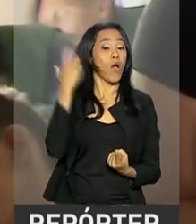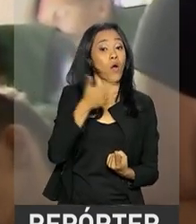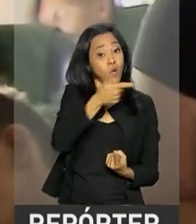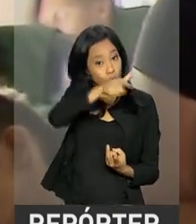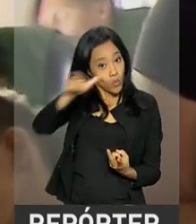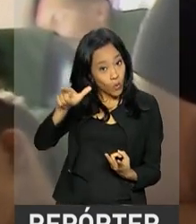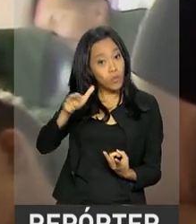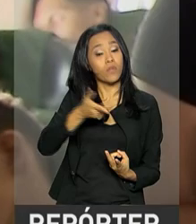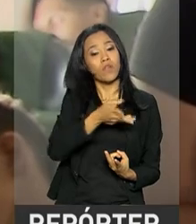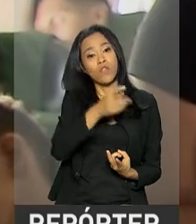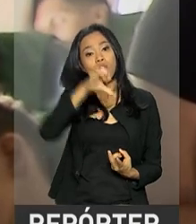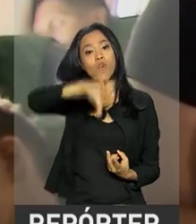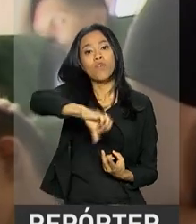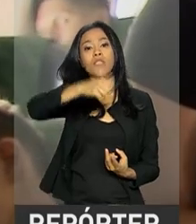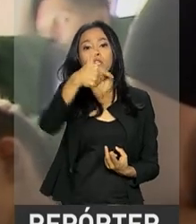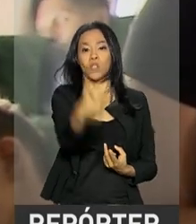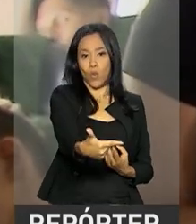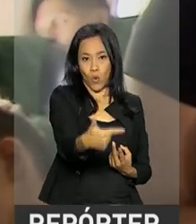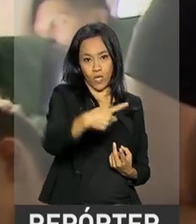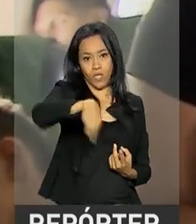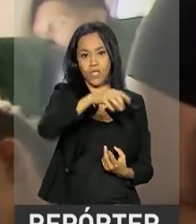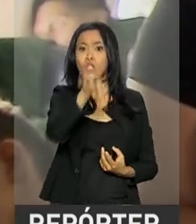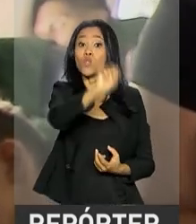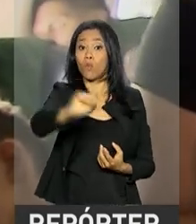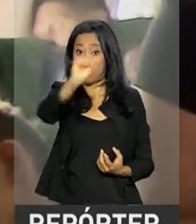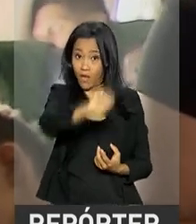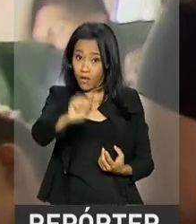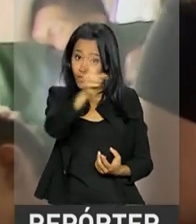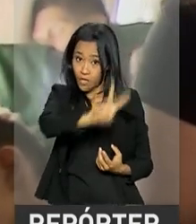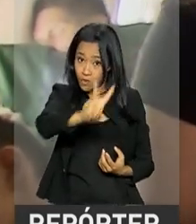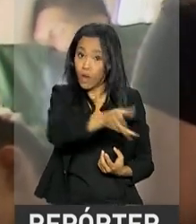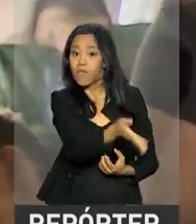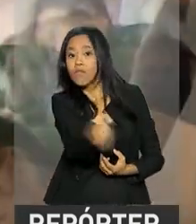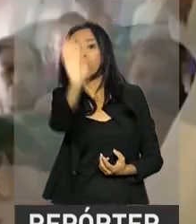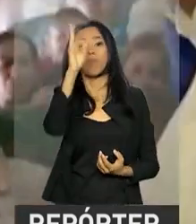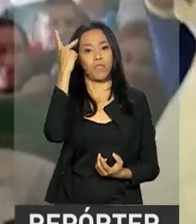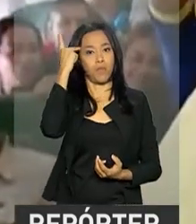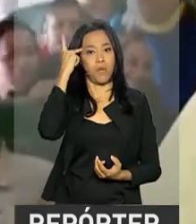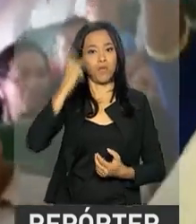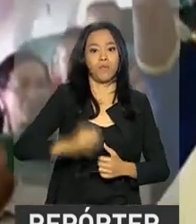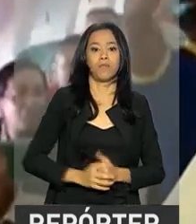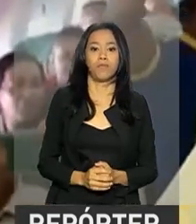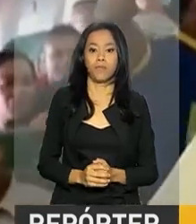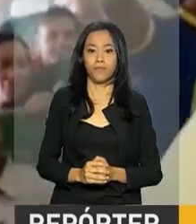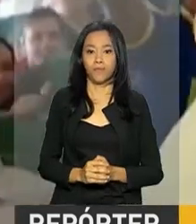restante, 92 venezuelanos solteiros, segue para São Paulo.